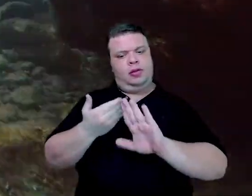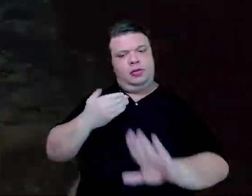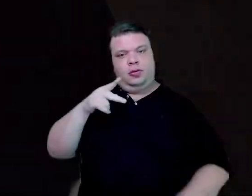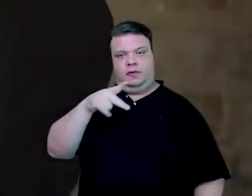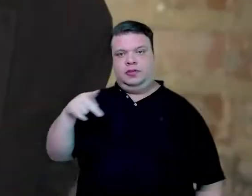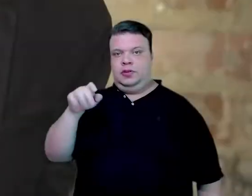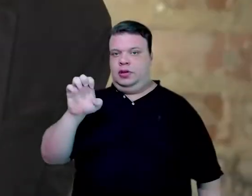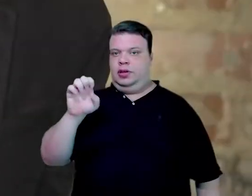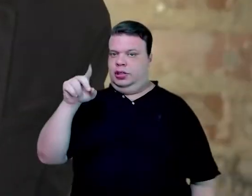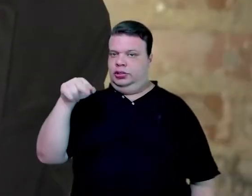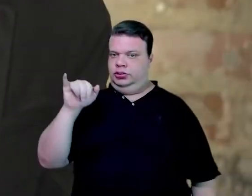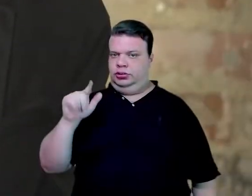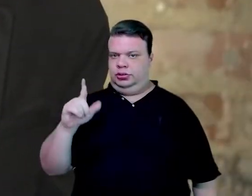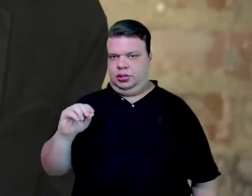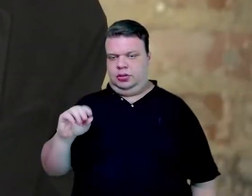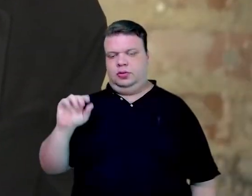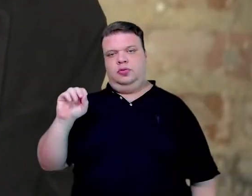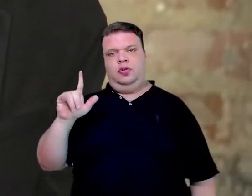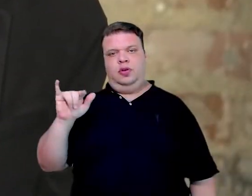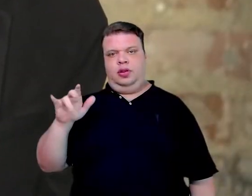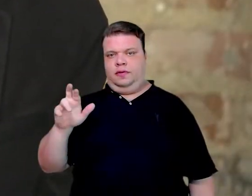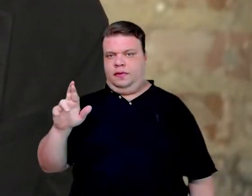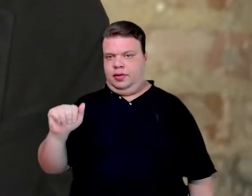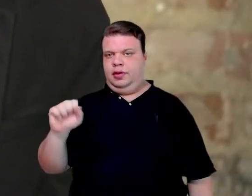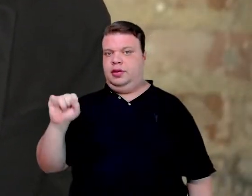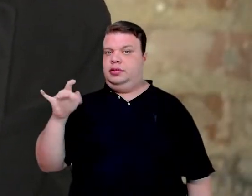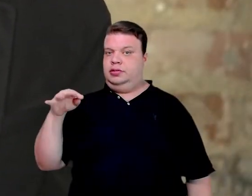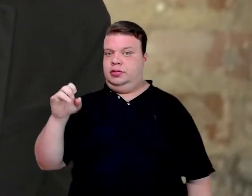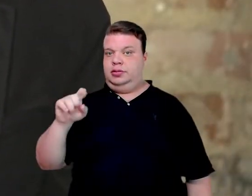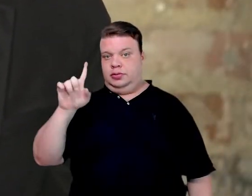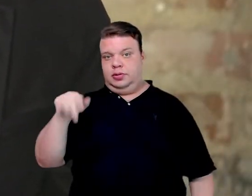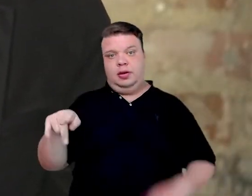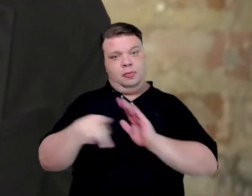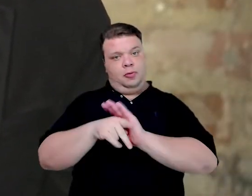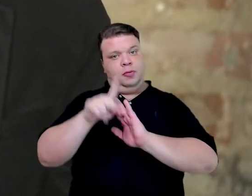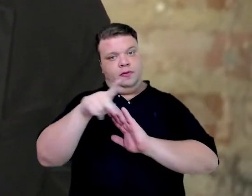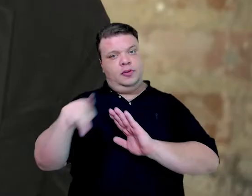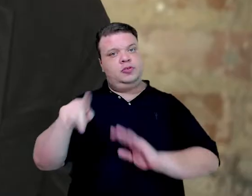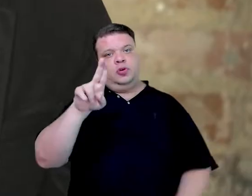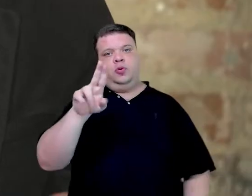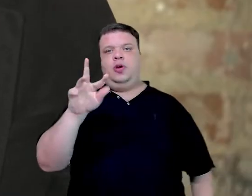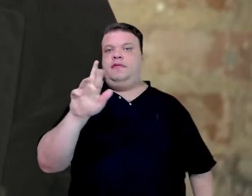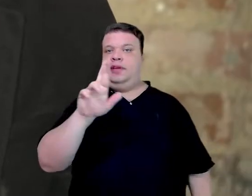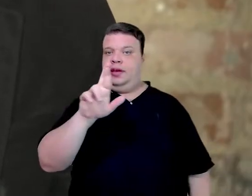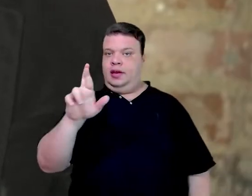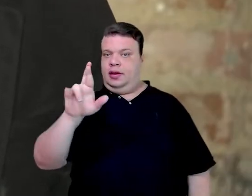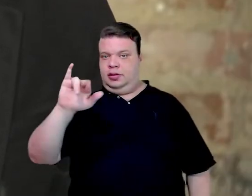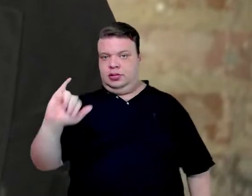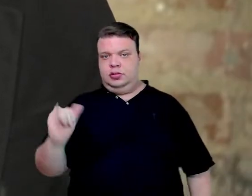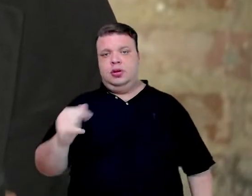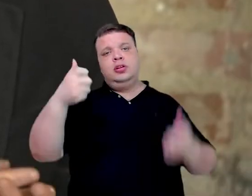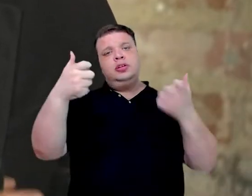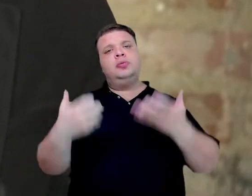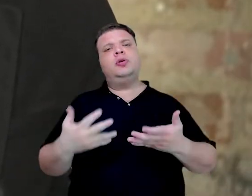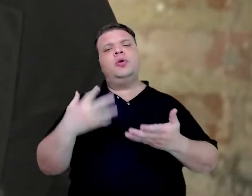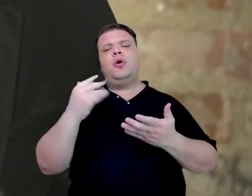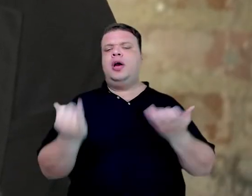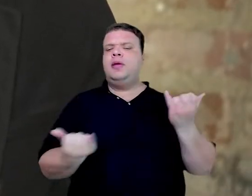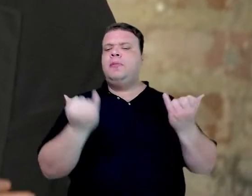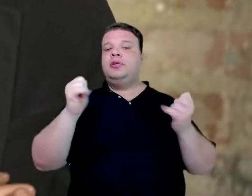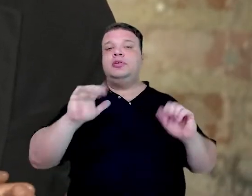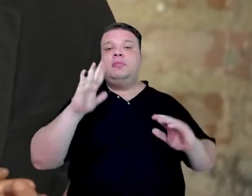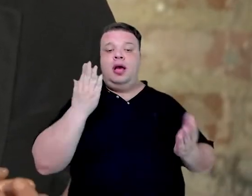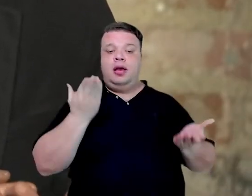aula anterior, o professor Edinaldo Oliveira Santos, da Universidade Federal Rural do Rio de Janeiro, nos mostrou a importância do